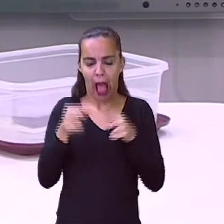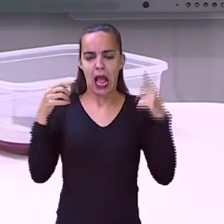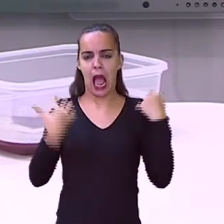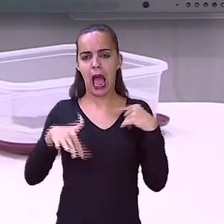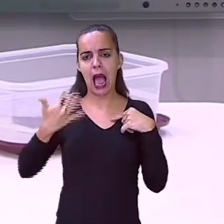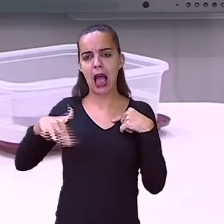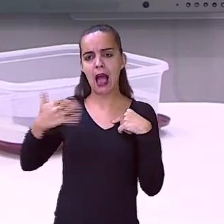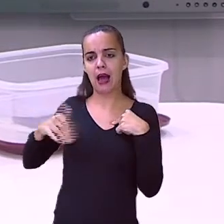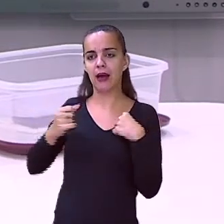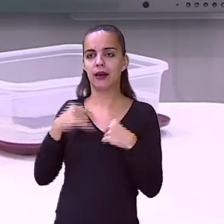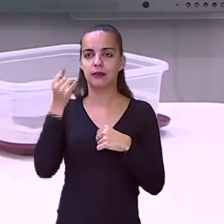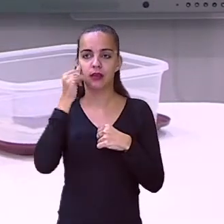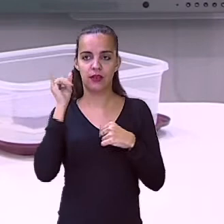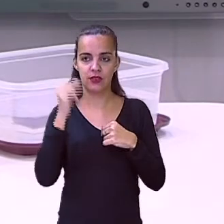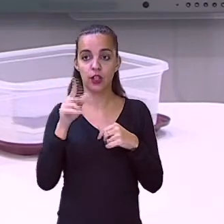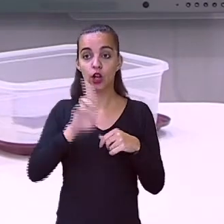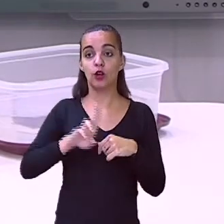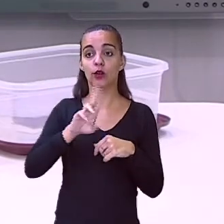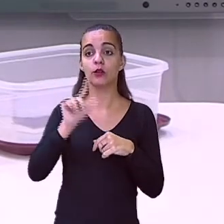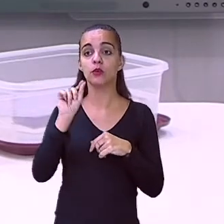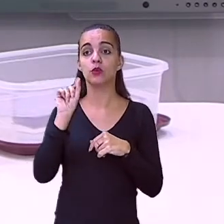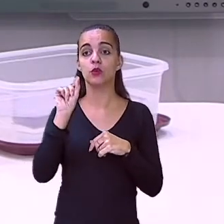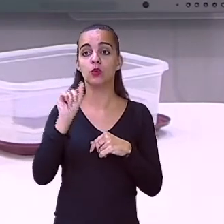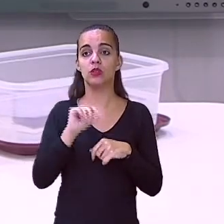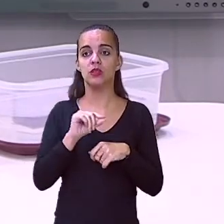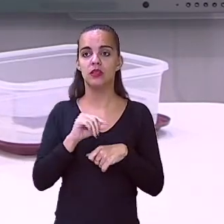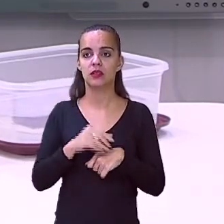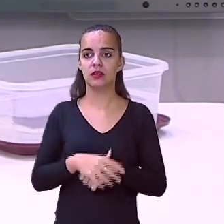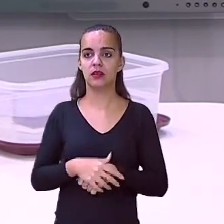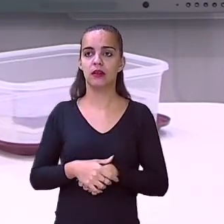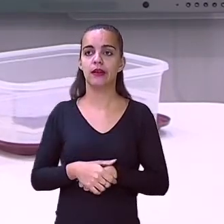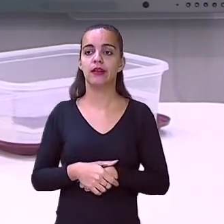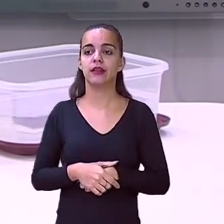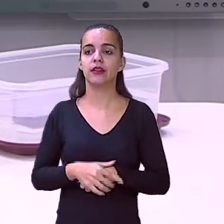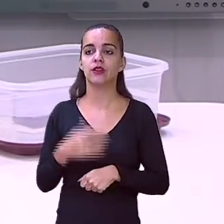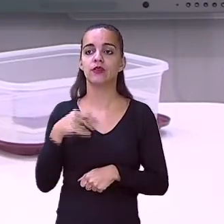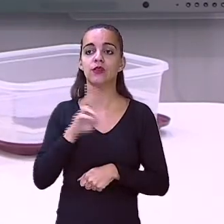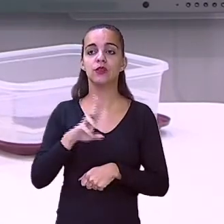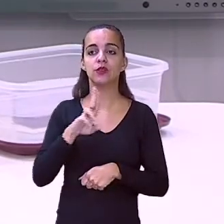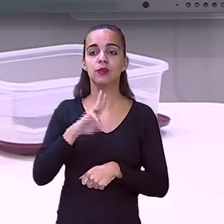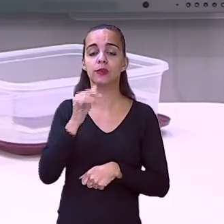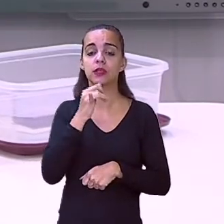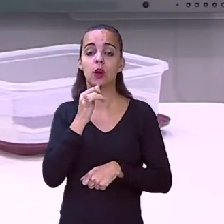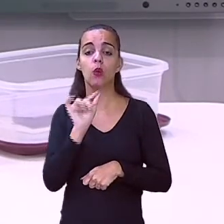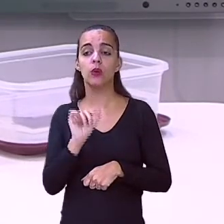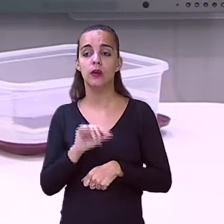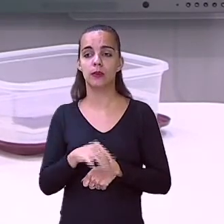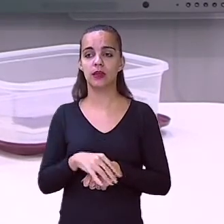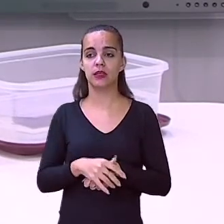o dedo, para ser um processo mais rápido, o que é que se faz?